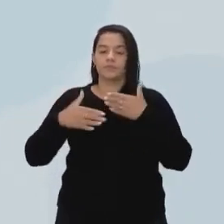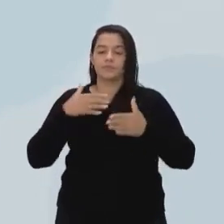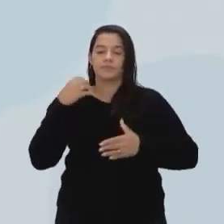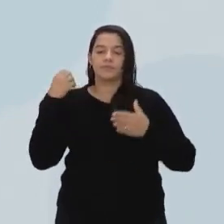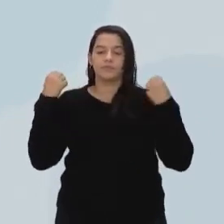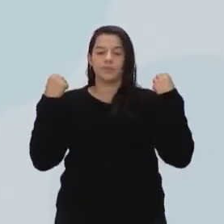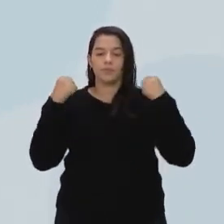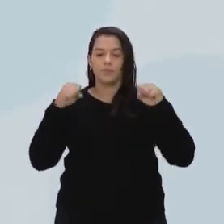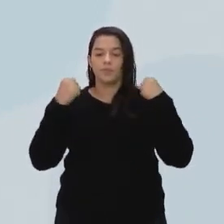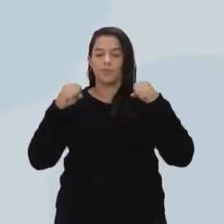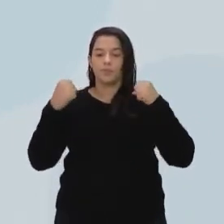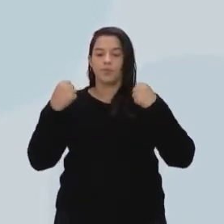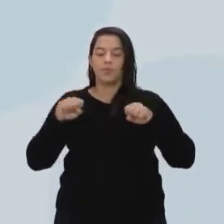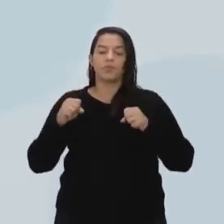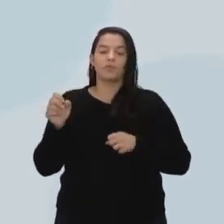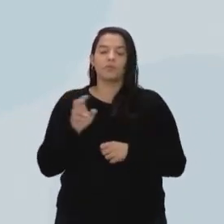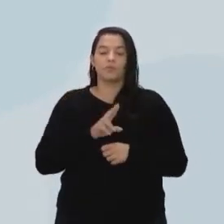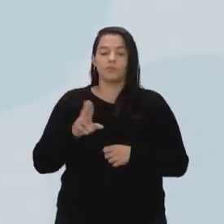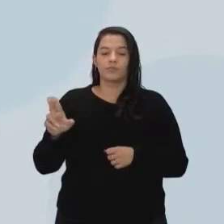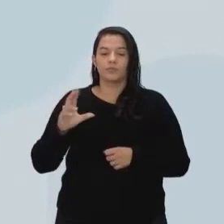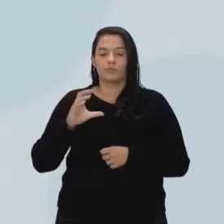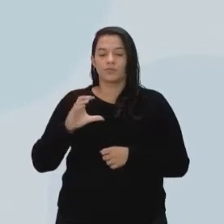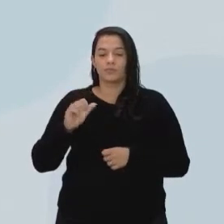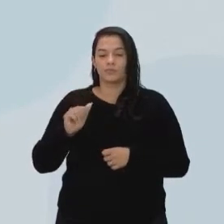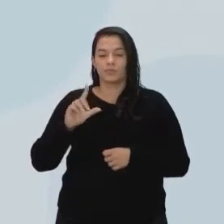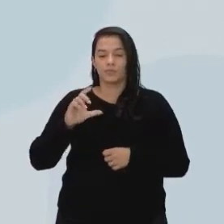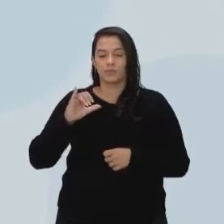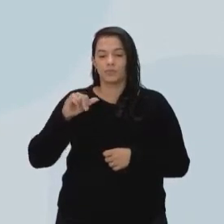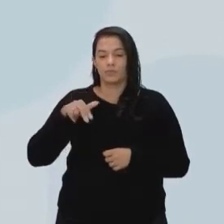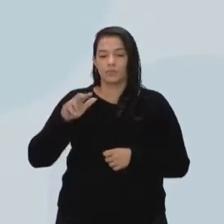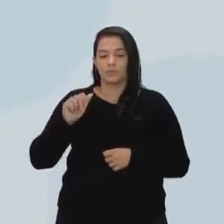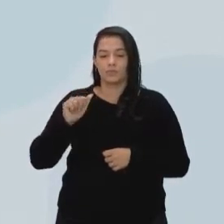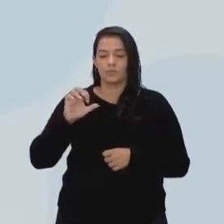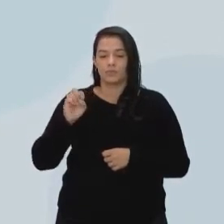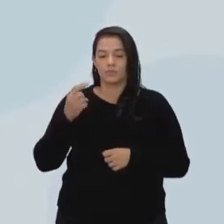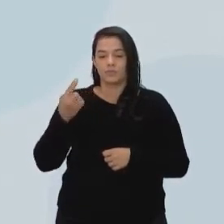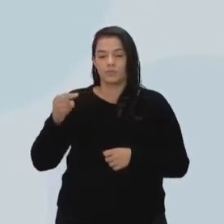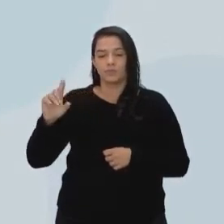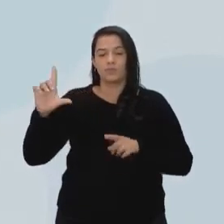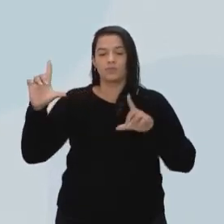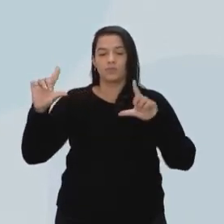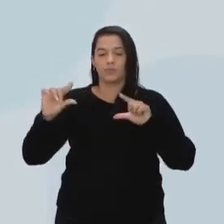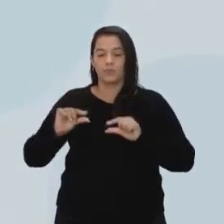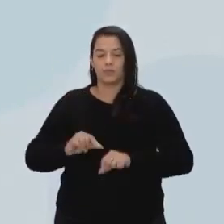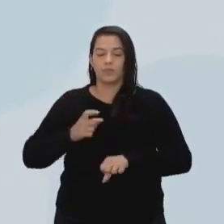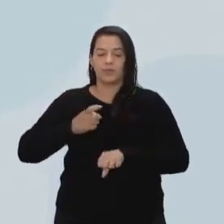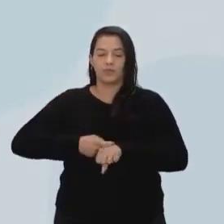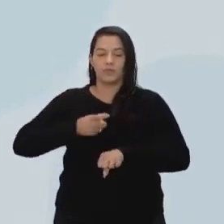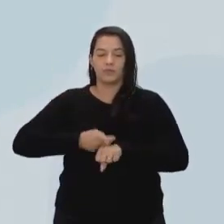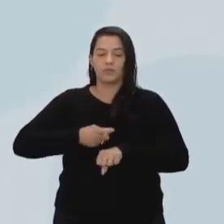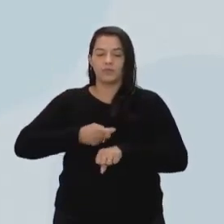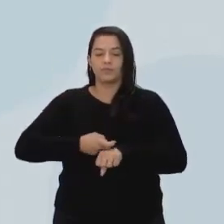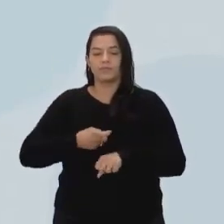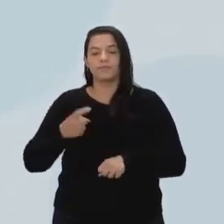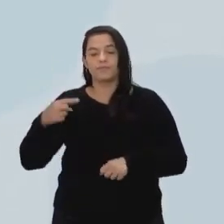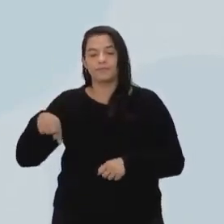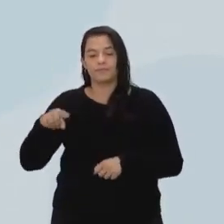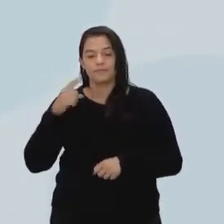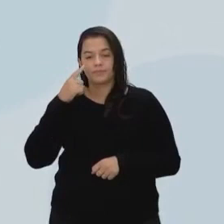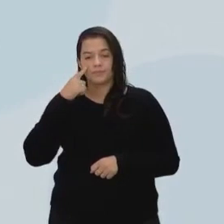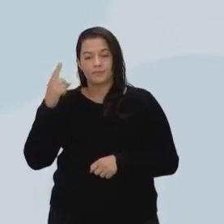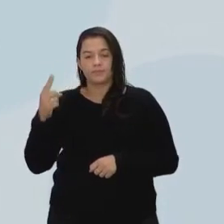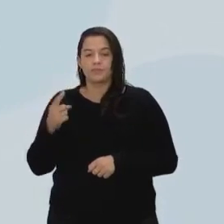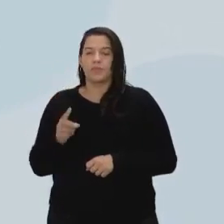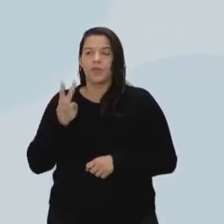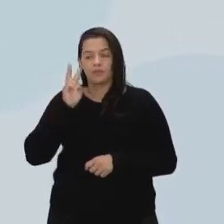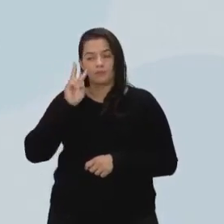industrial, chamado de calcinação, ocorre uma diminuição da massa sólida. Então, essa alternativa aqui já está no